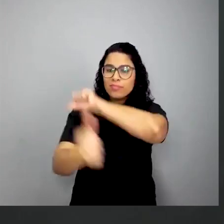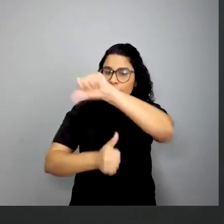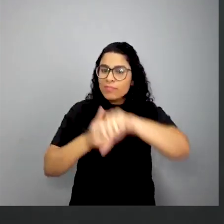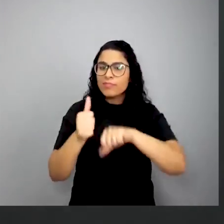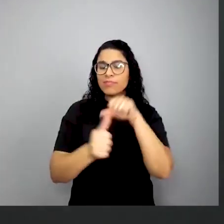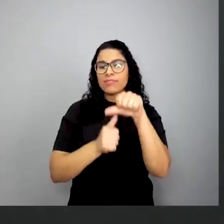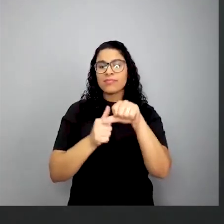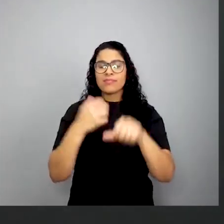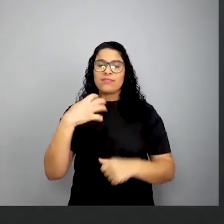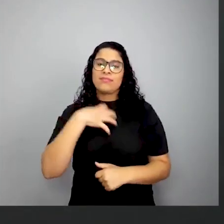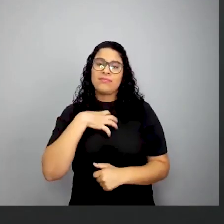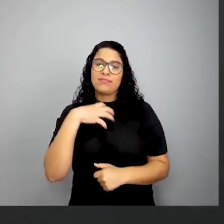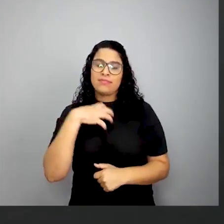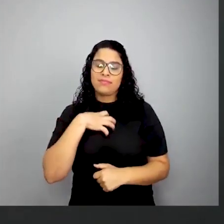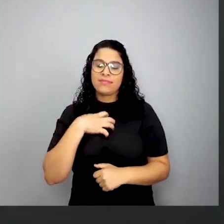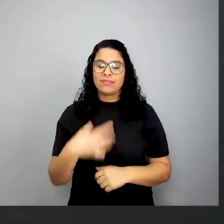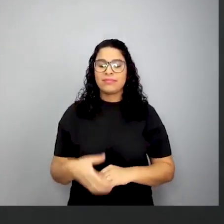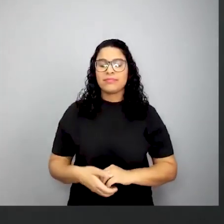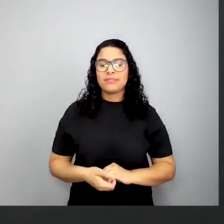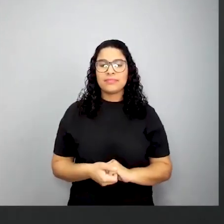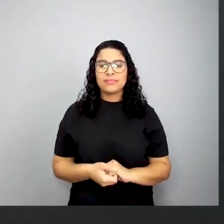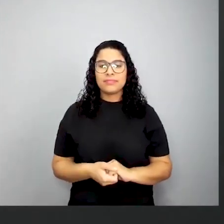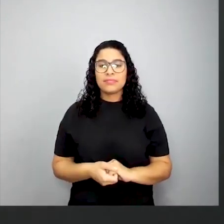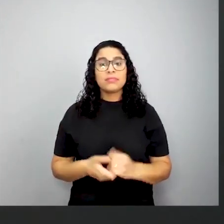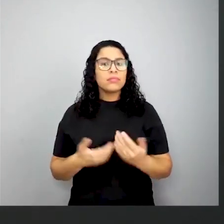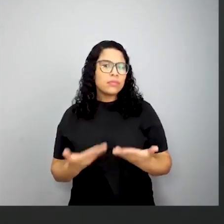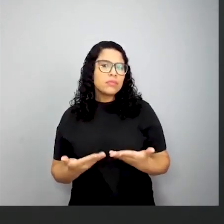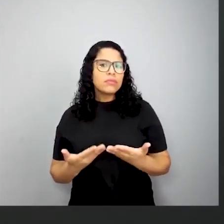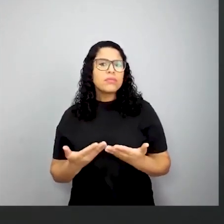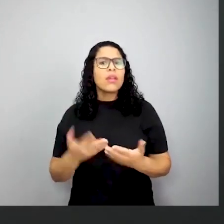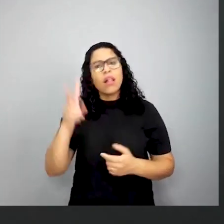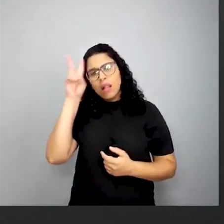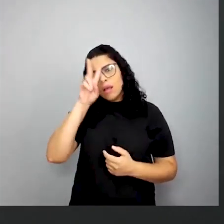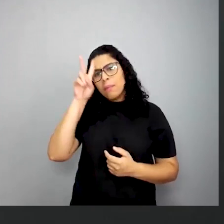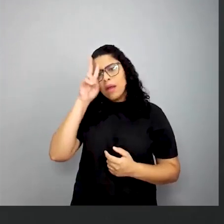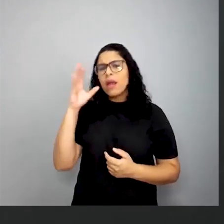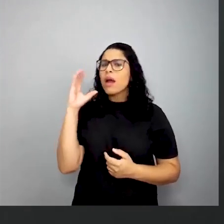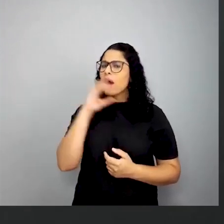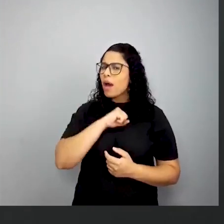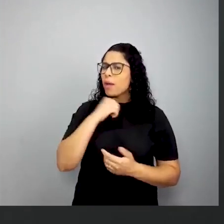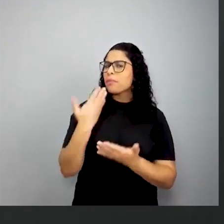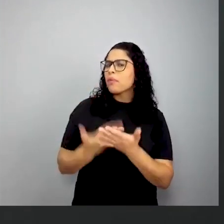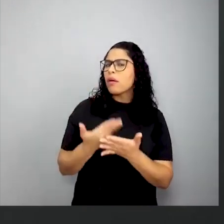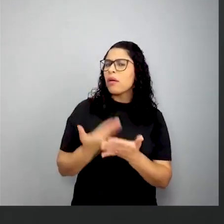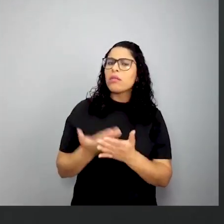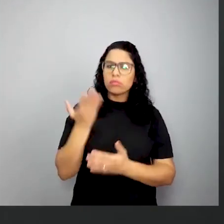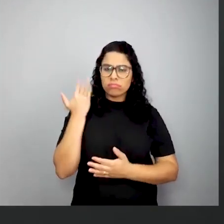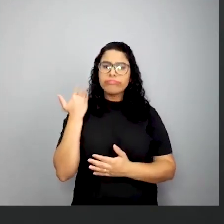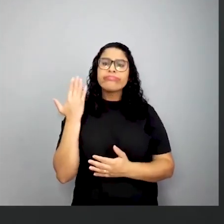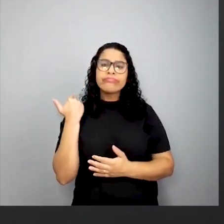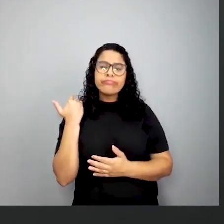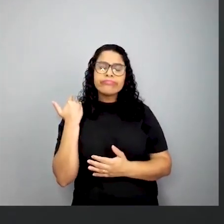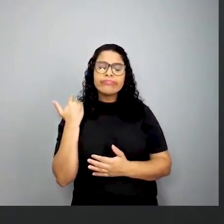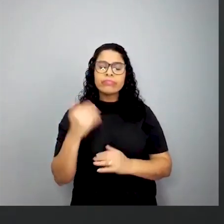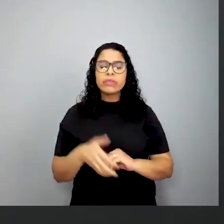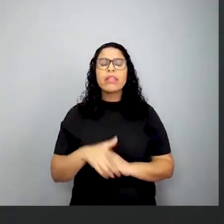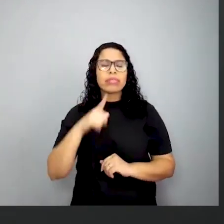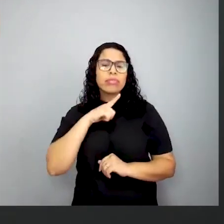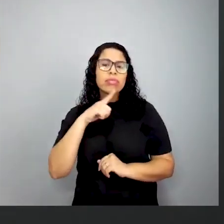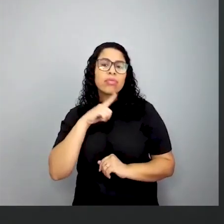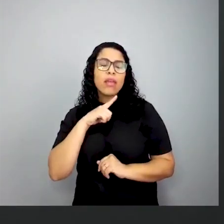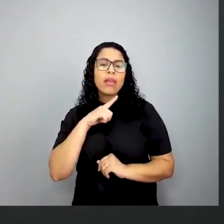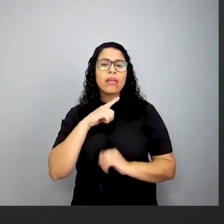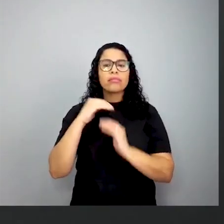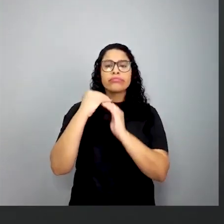aqui, chega no cérebro e ele faz a conversão. Então lembrei rapidinho aí que nós temos